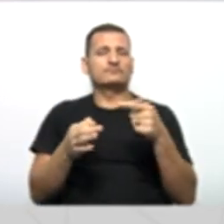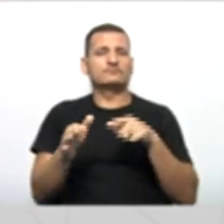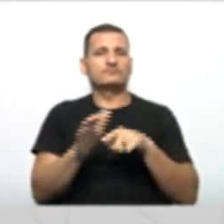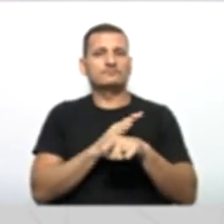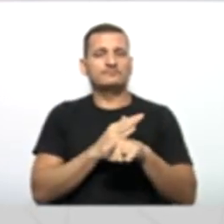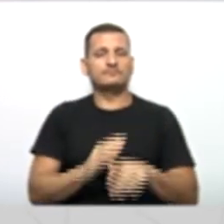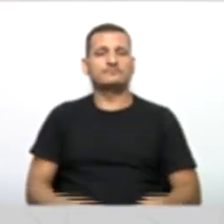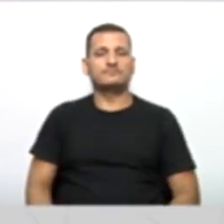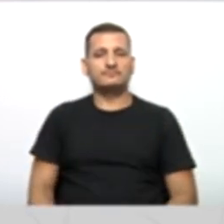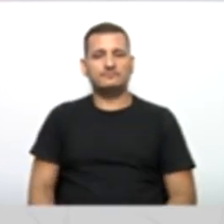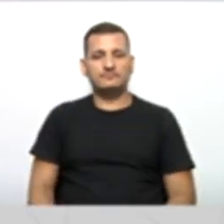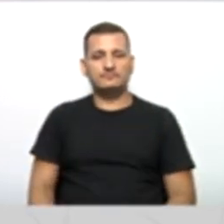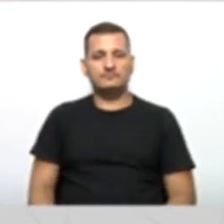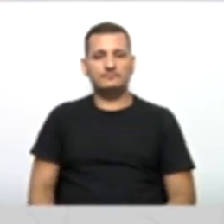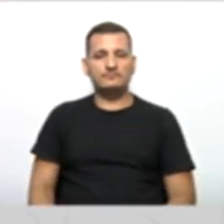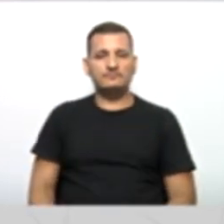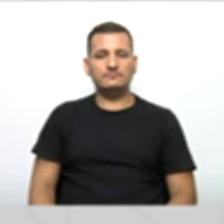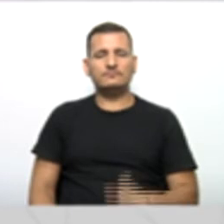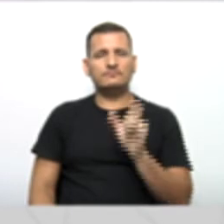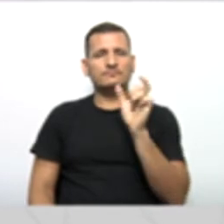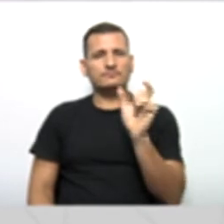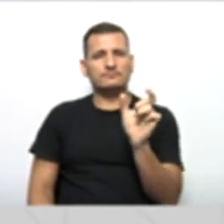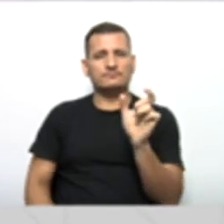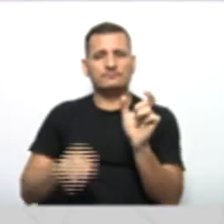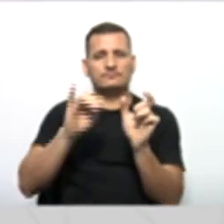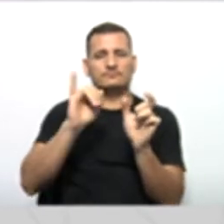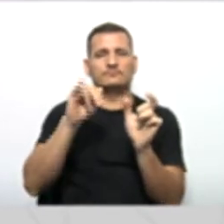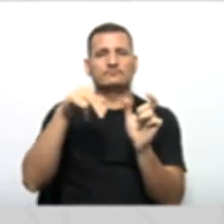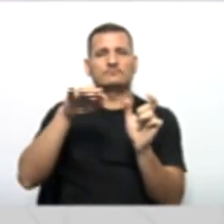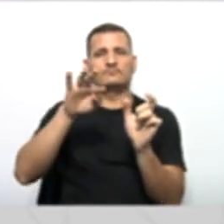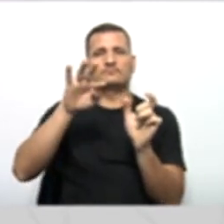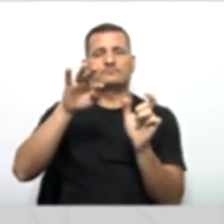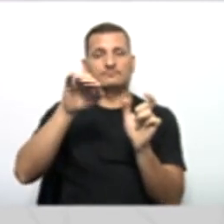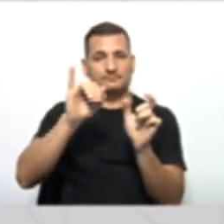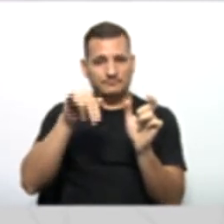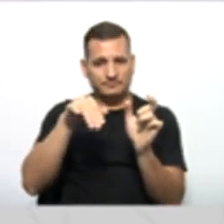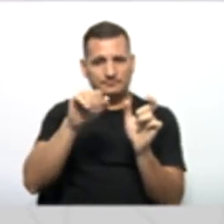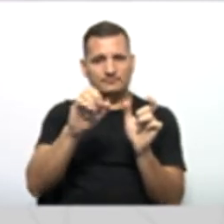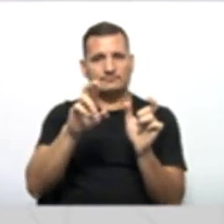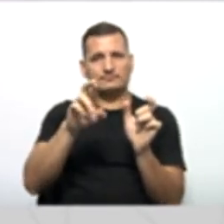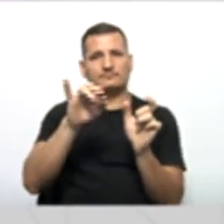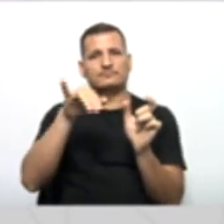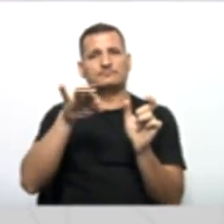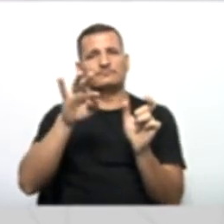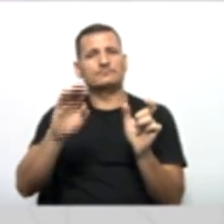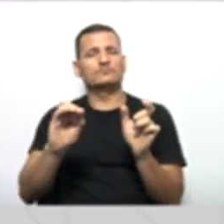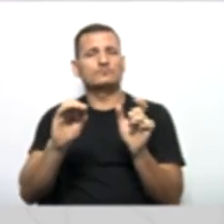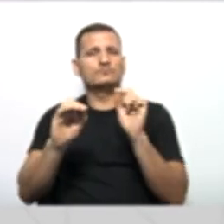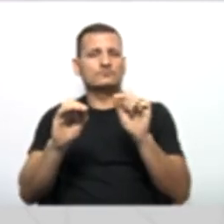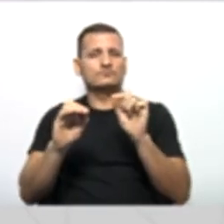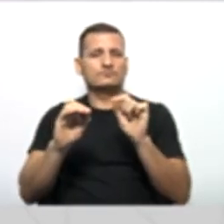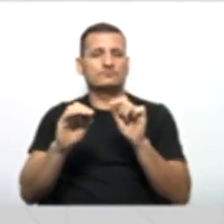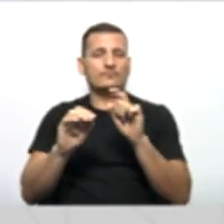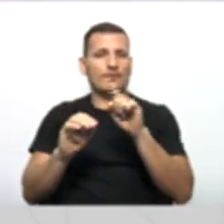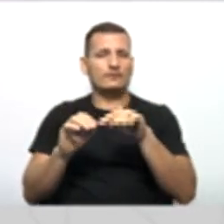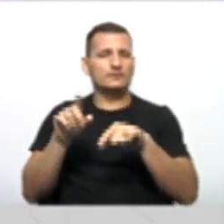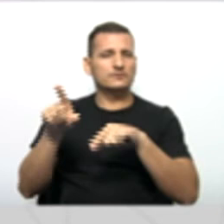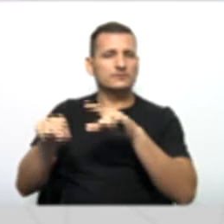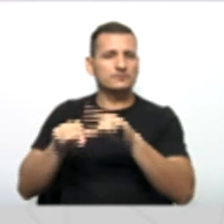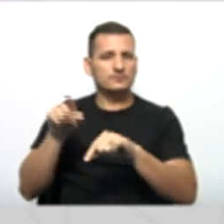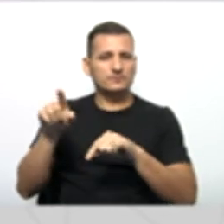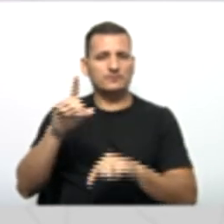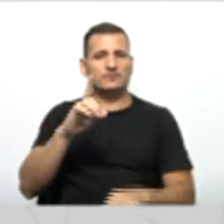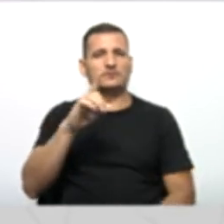o comando insert into é usado para selecionar dados